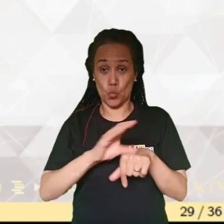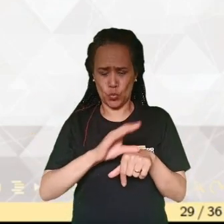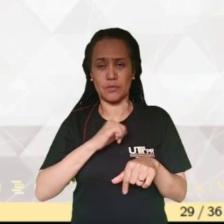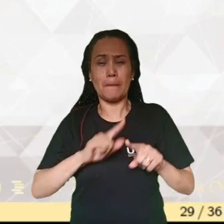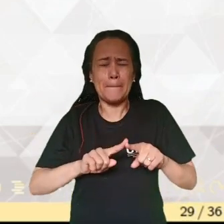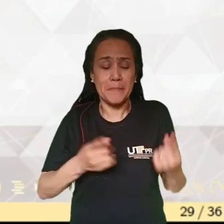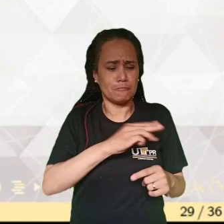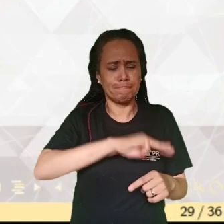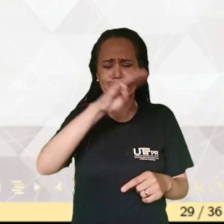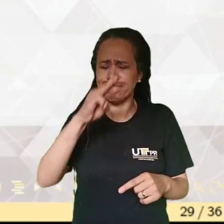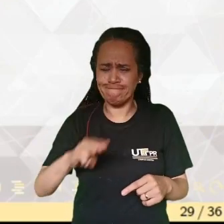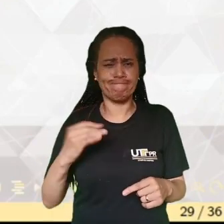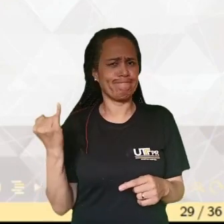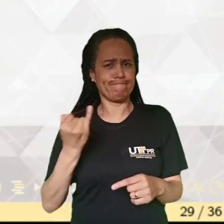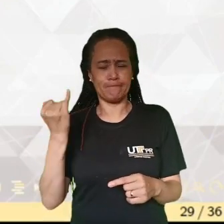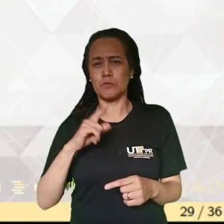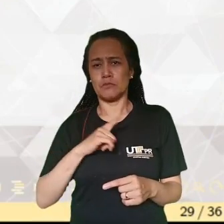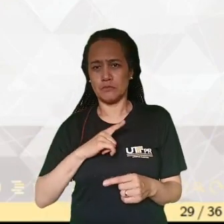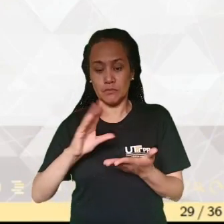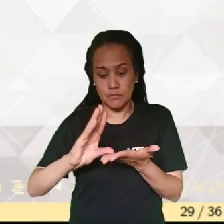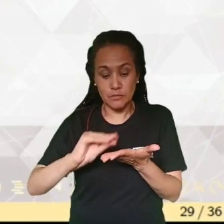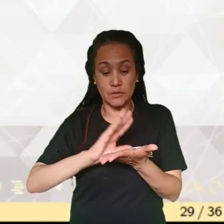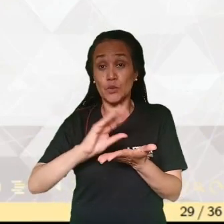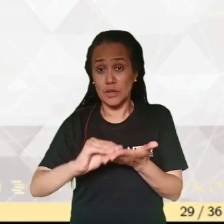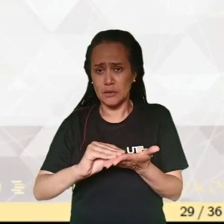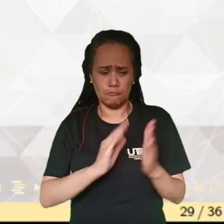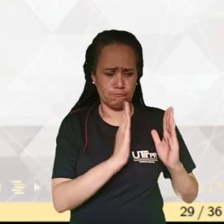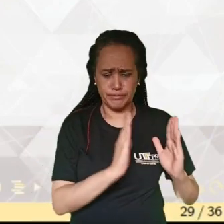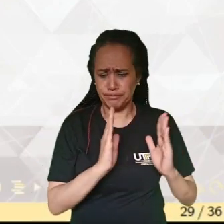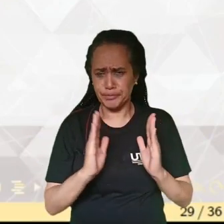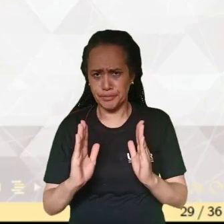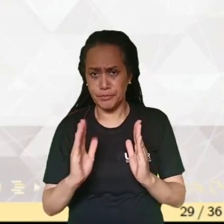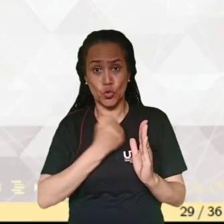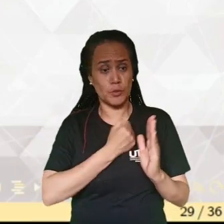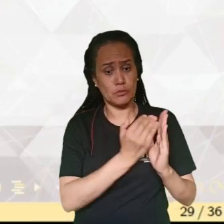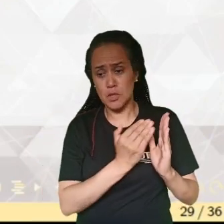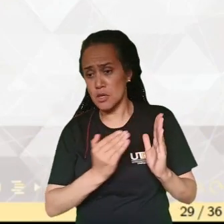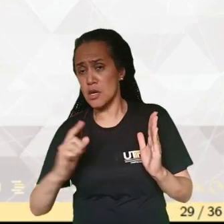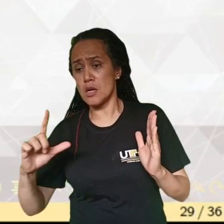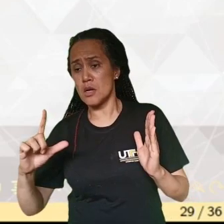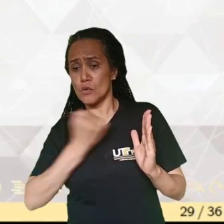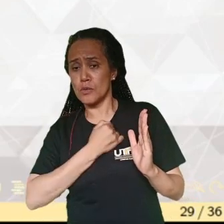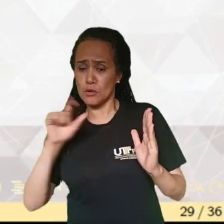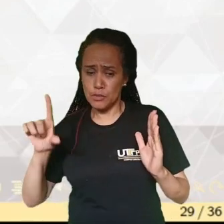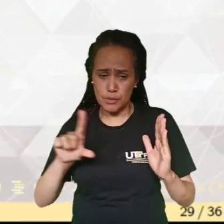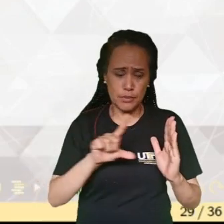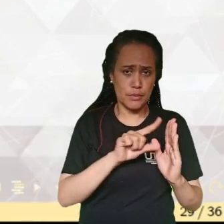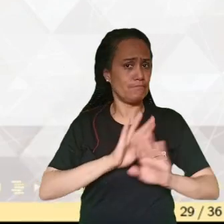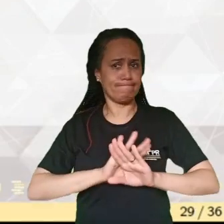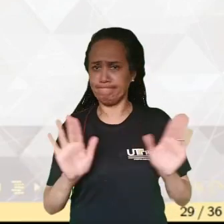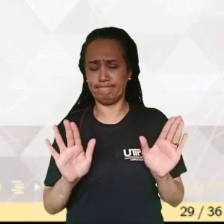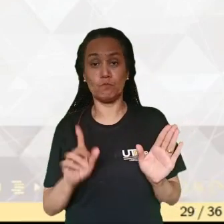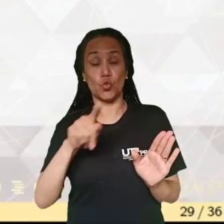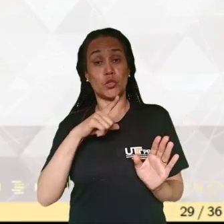curso. Mas a mediana ela é muito importante, né? Quando você coloca esses dados em ordem crescente, né, ou decrescente, pega esse